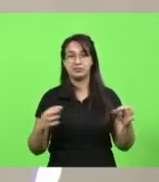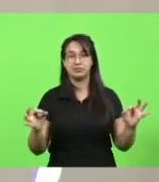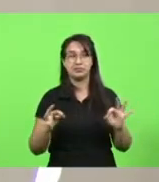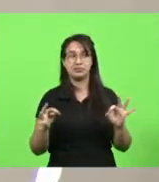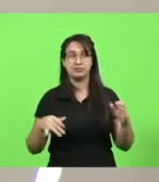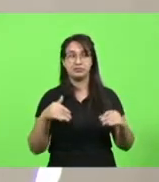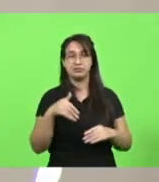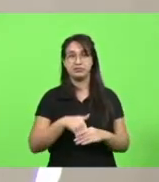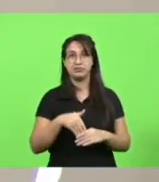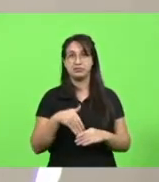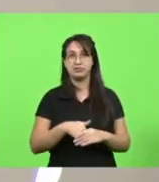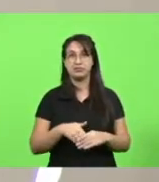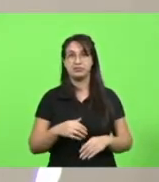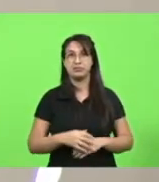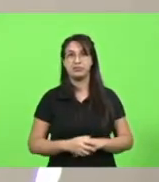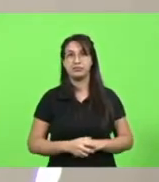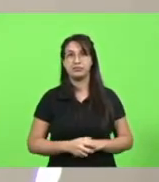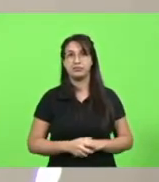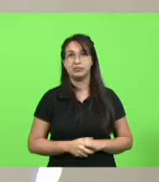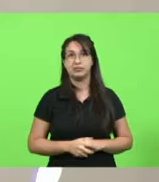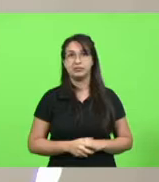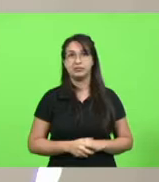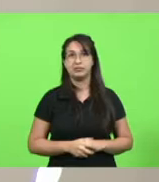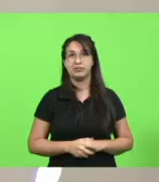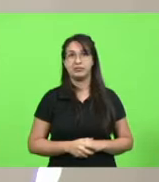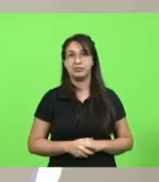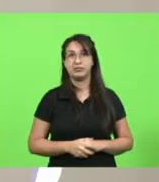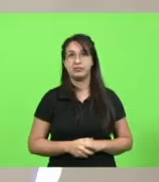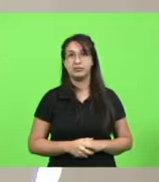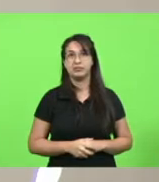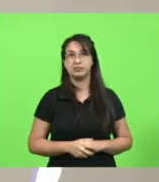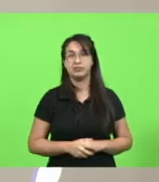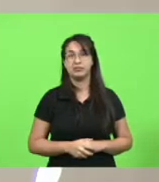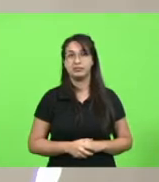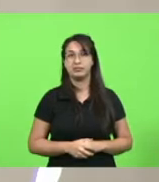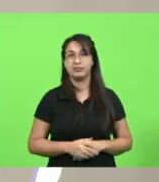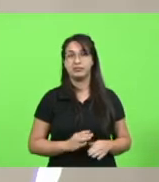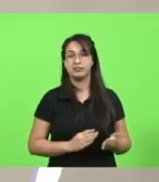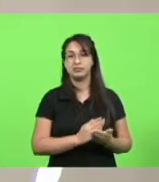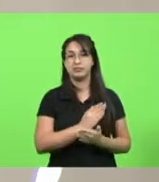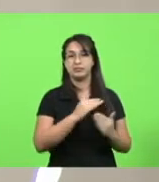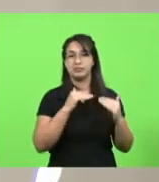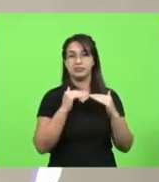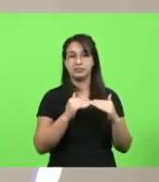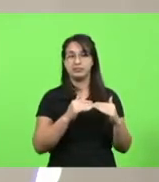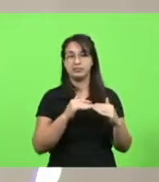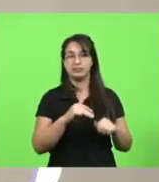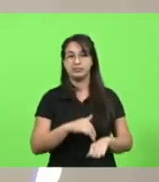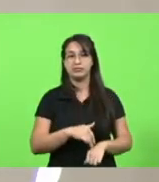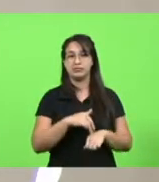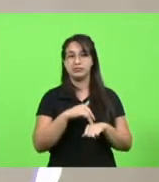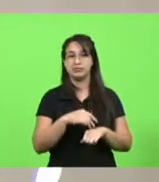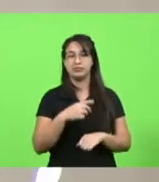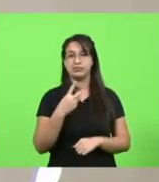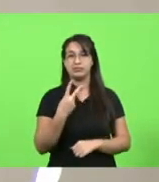em votação. Deputados que aprovam, permaneçam como se encontram. Aprovado por unanimidade.